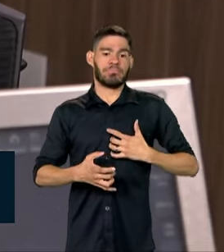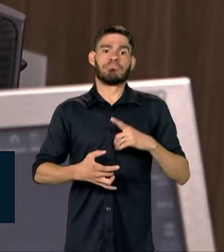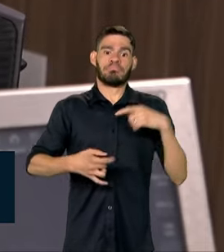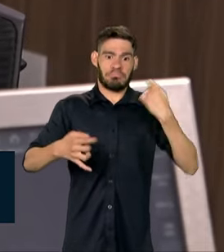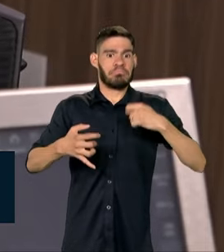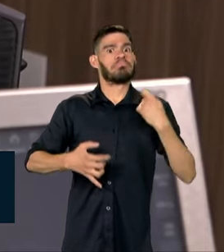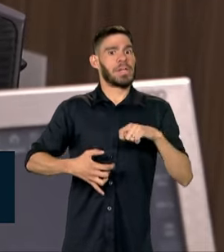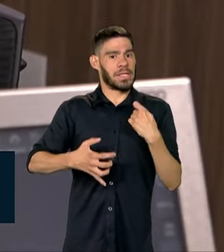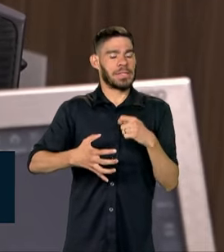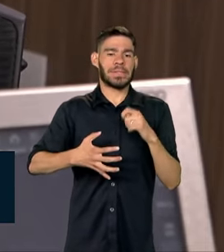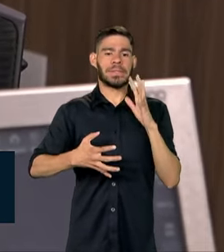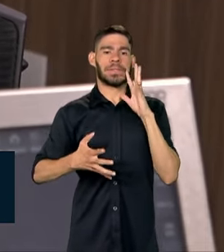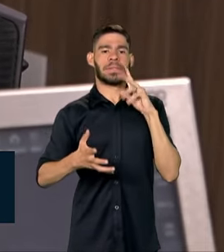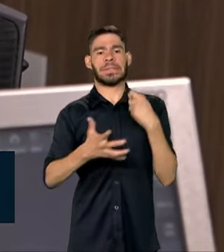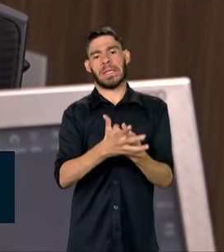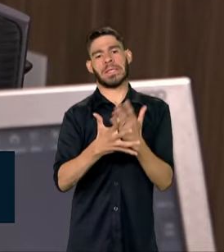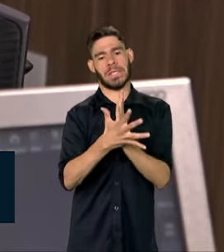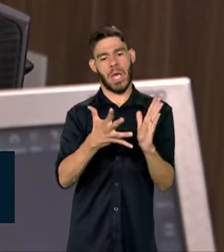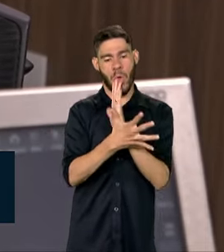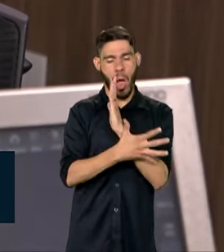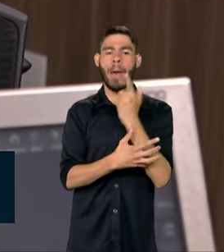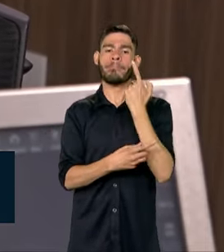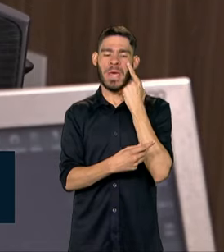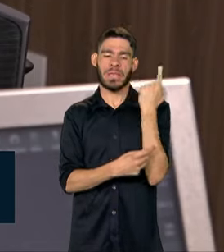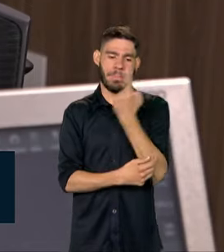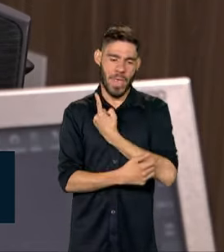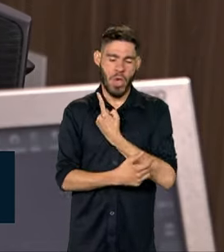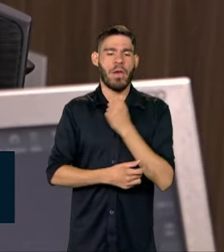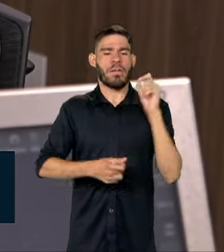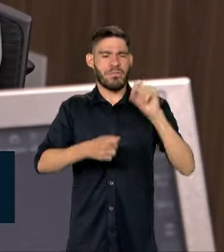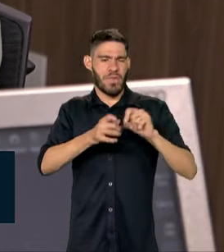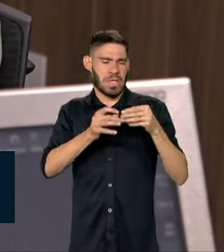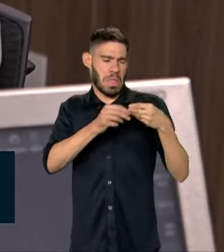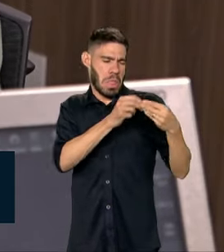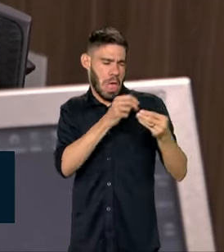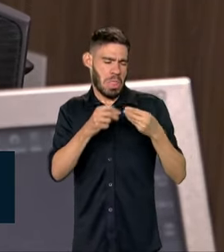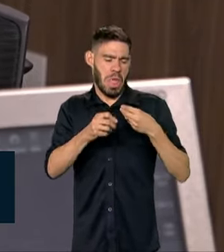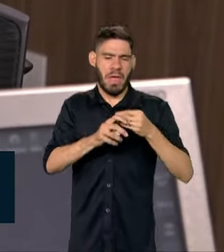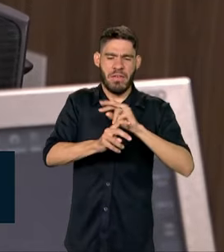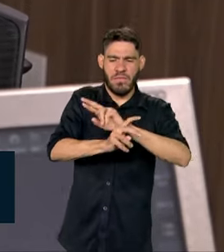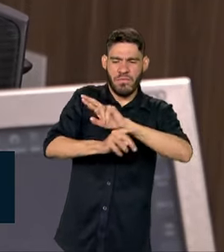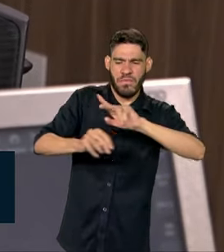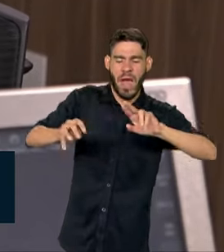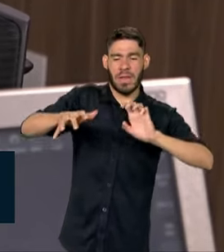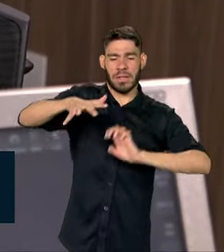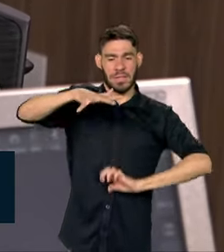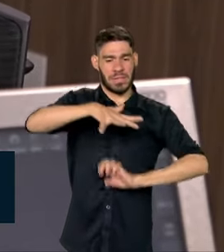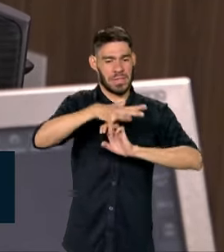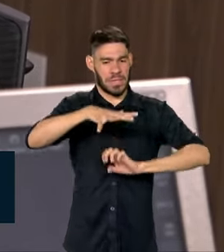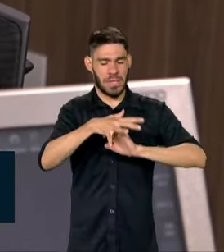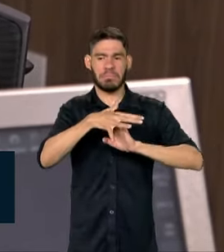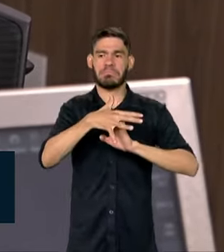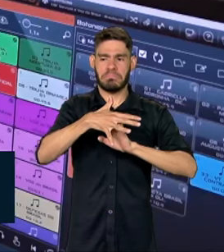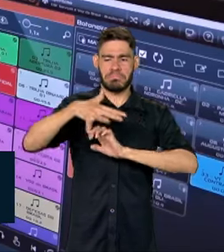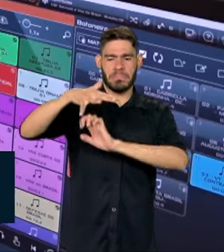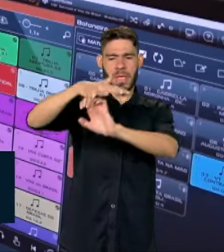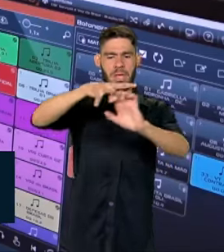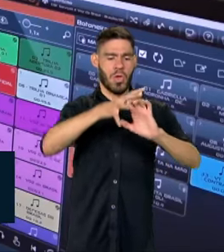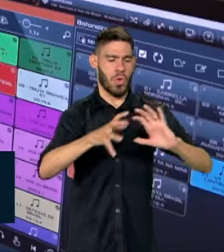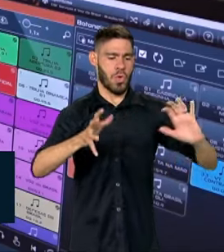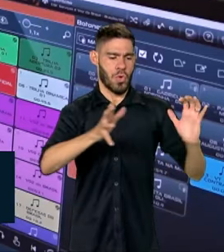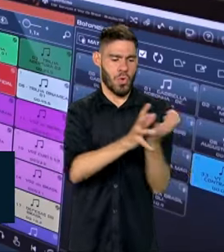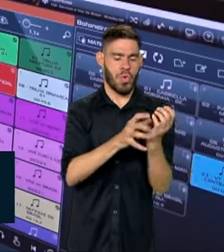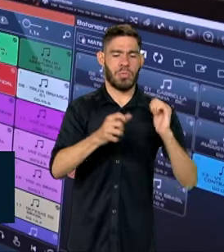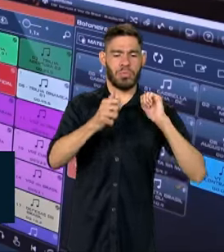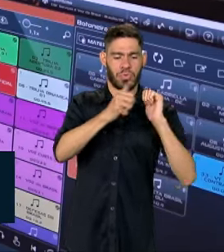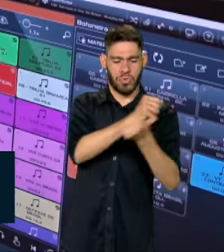alguma coisa. Então, essa é a perspectiva que nós queremos. E nós estamos fazendo articulações com várias empresas, nós estamos fazendo com os times de futebol,